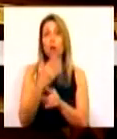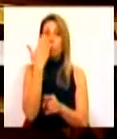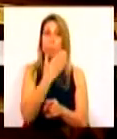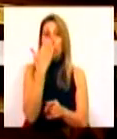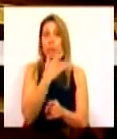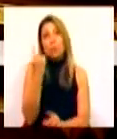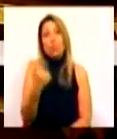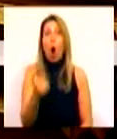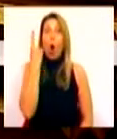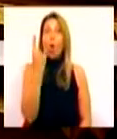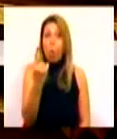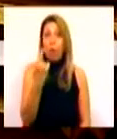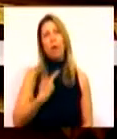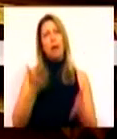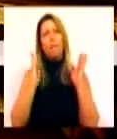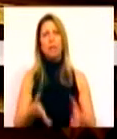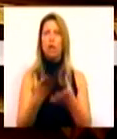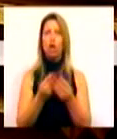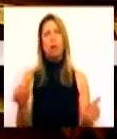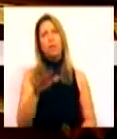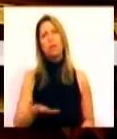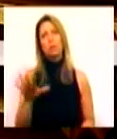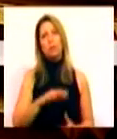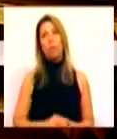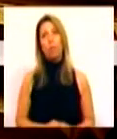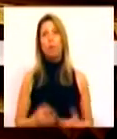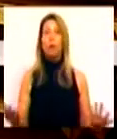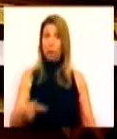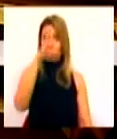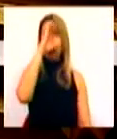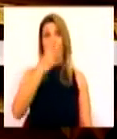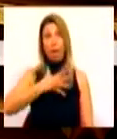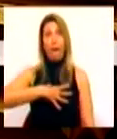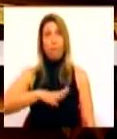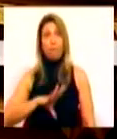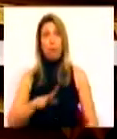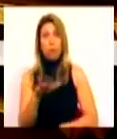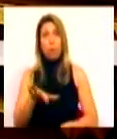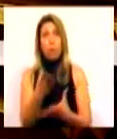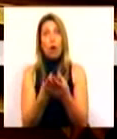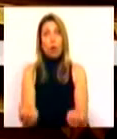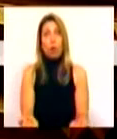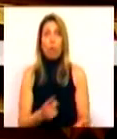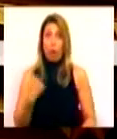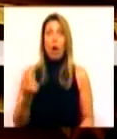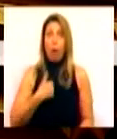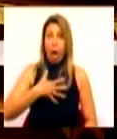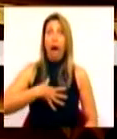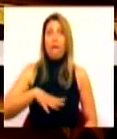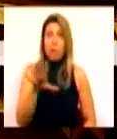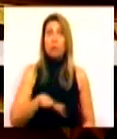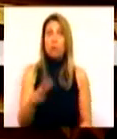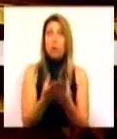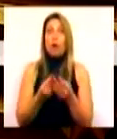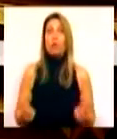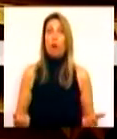era preciso resolver essa situação. E o Governo quis resolver essa situação e nós queríamos resolver essa